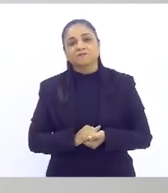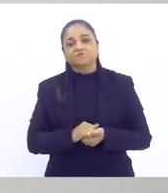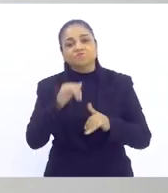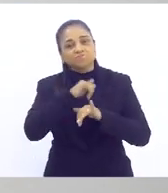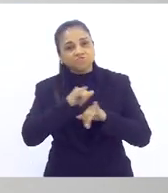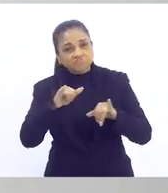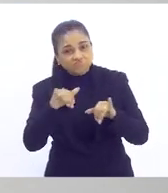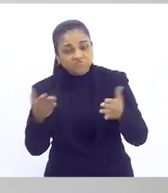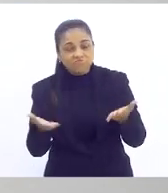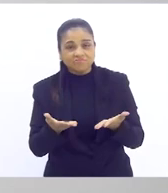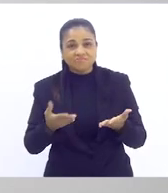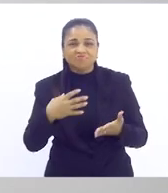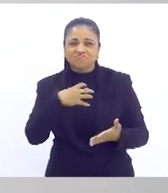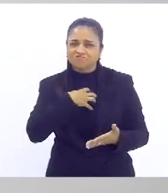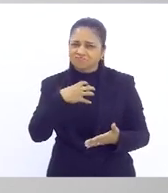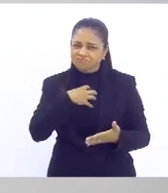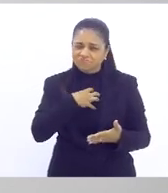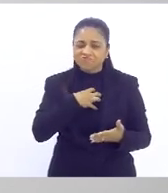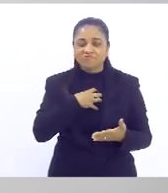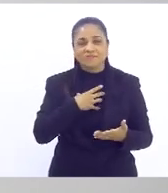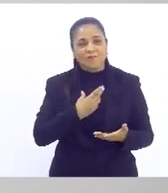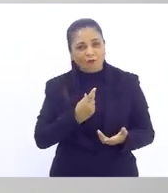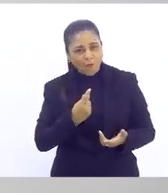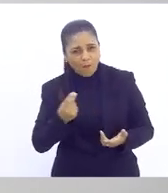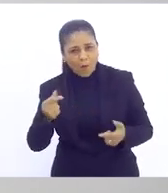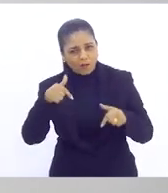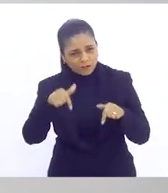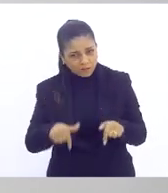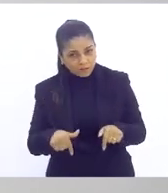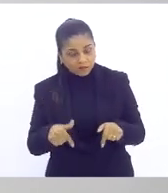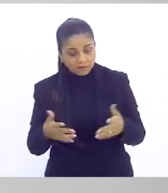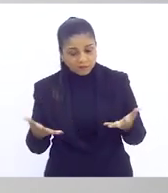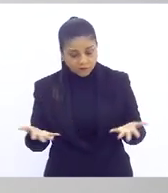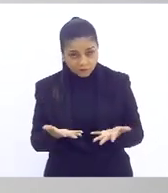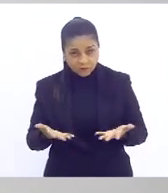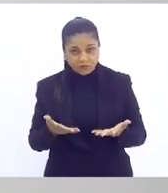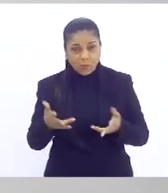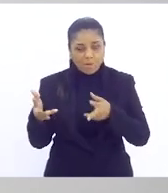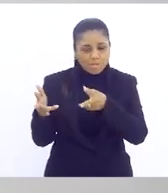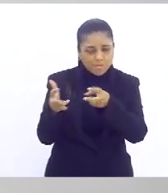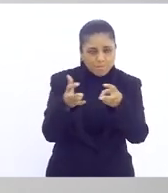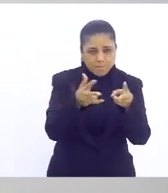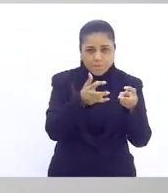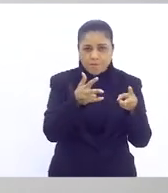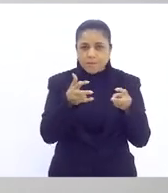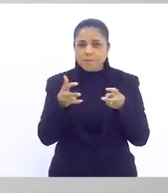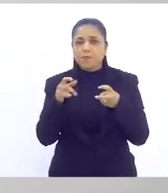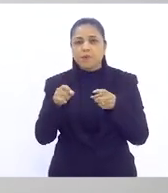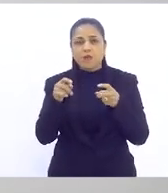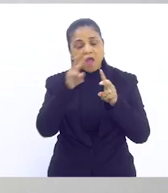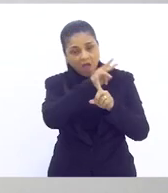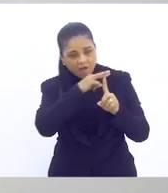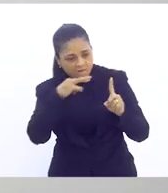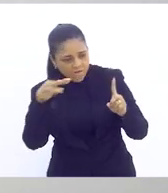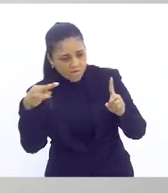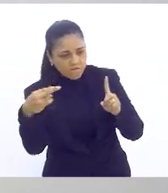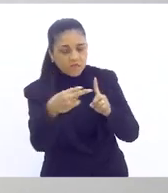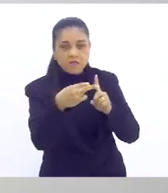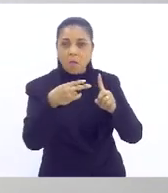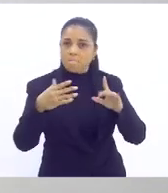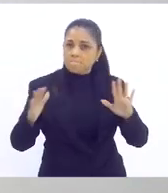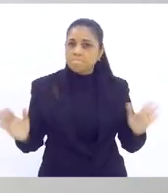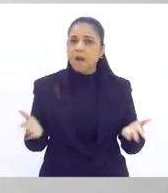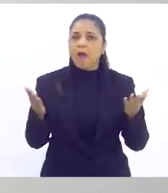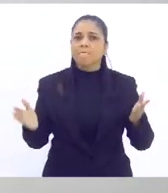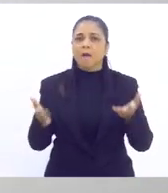dizendo o seguinte sinto aqui sai daqui com a gente percebe aqui uma uma visão animada do cenário